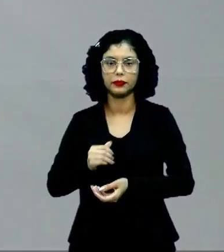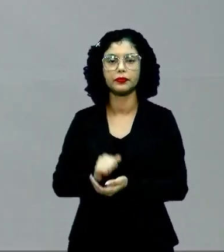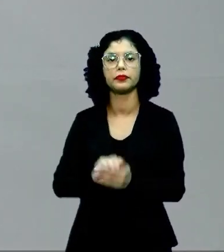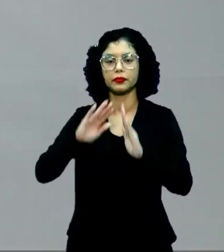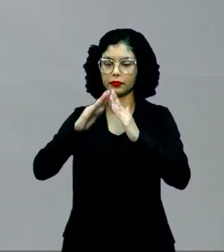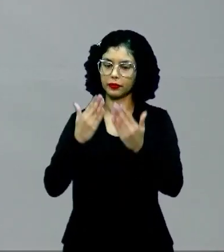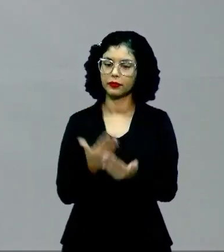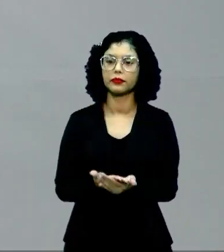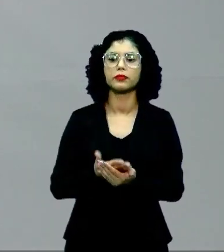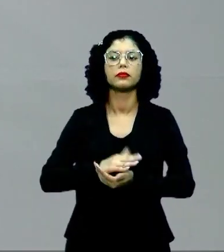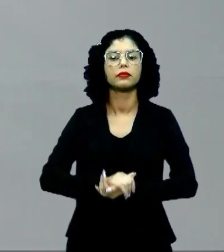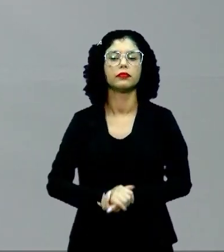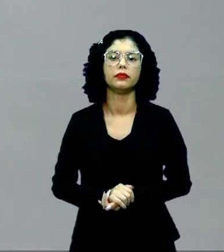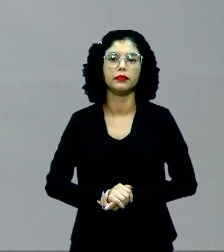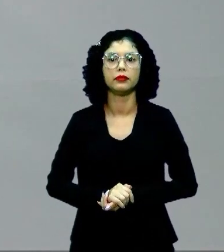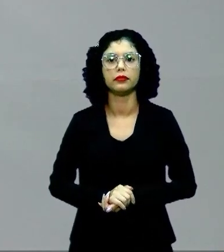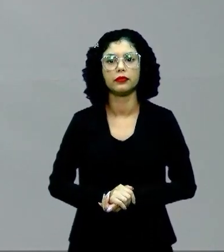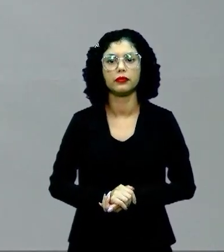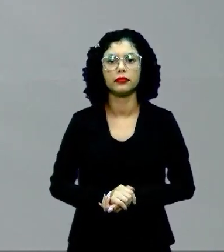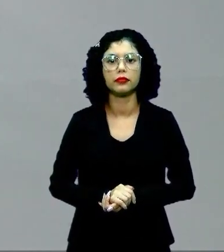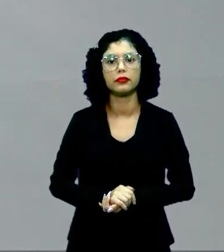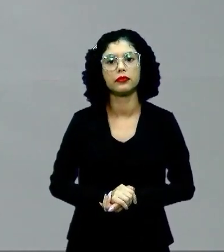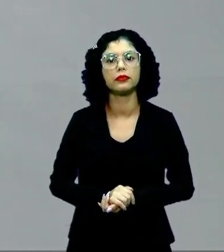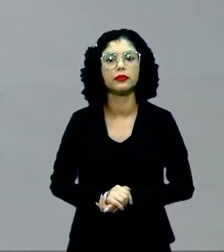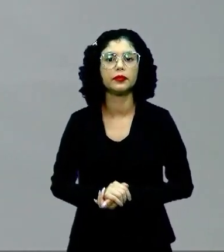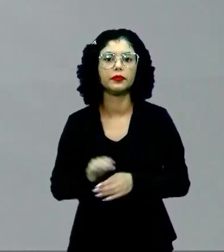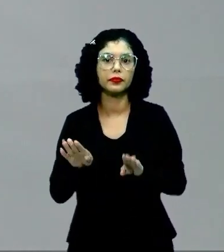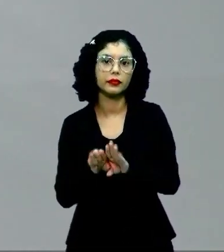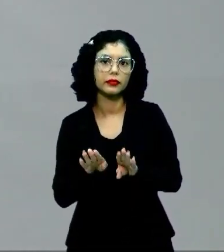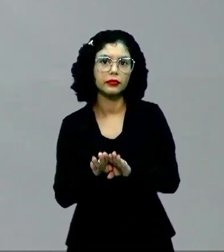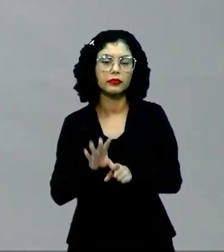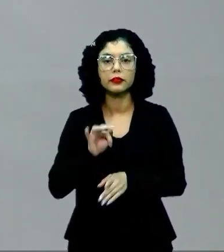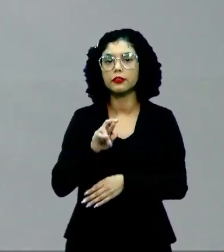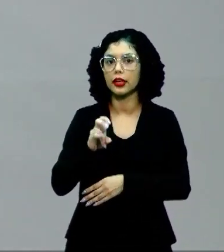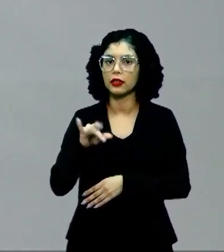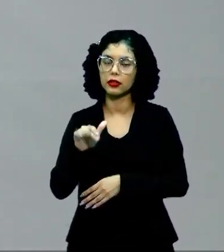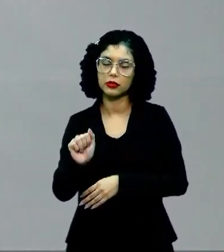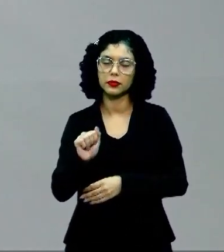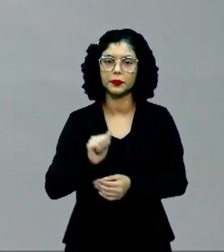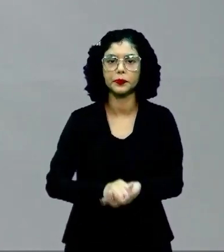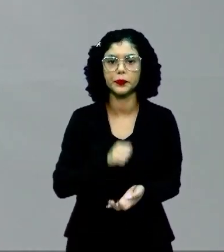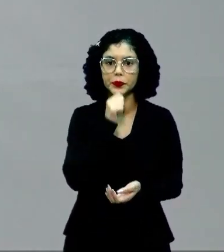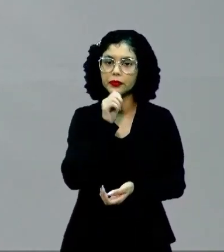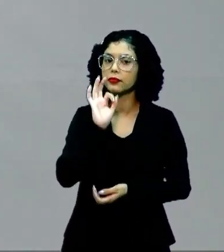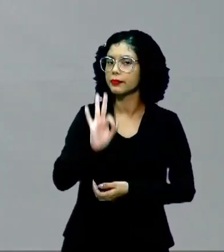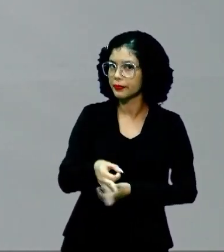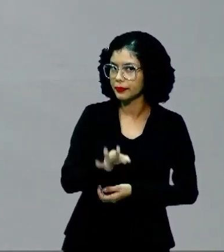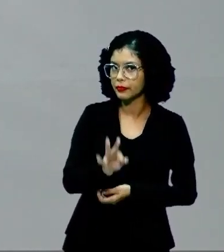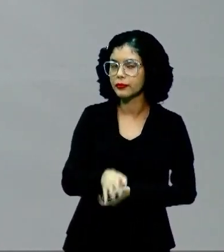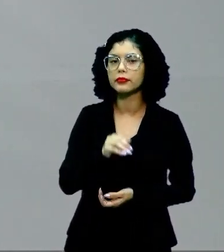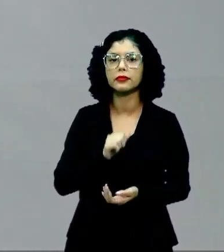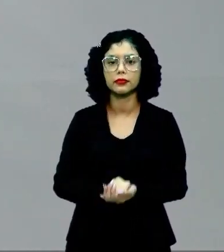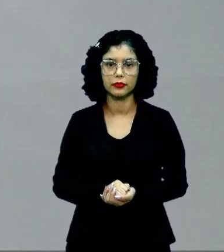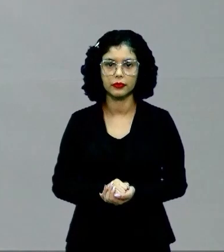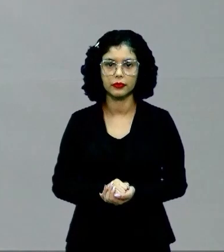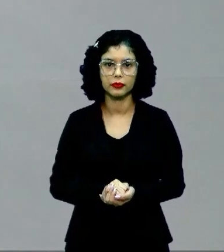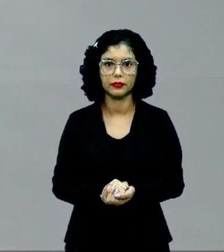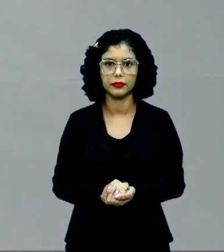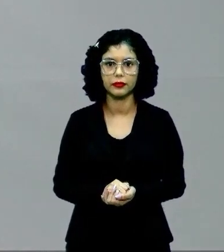sua escola, né? Um caderno da coletânea Farias Brito, que você certamente